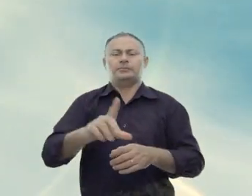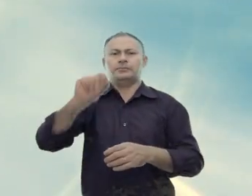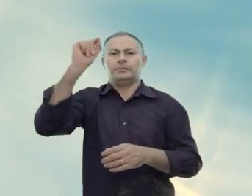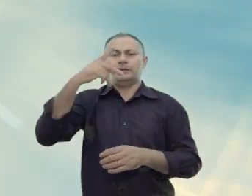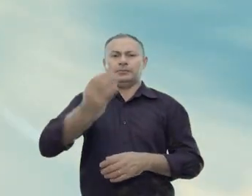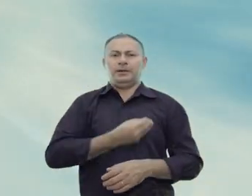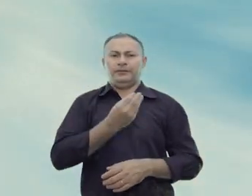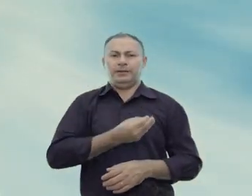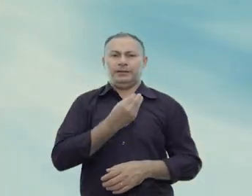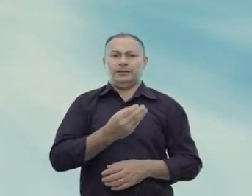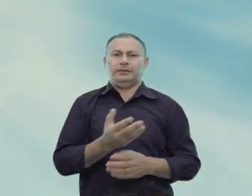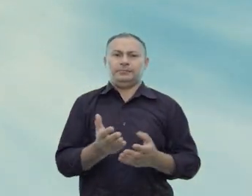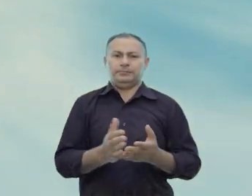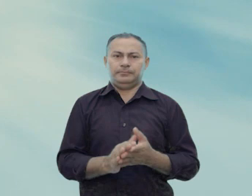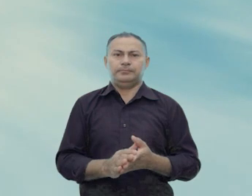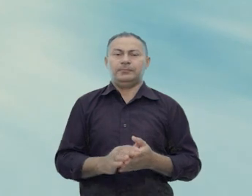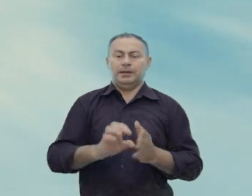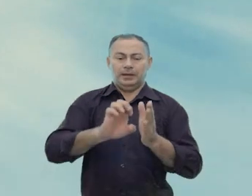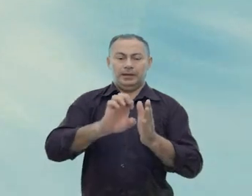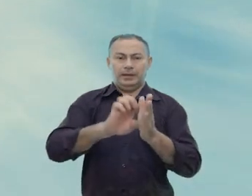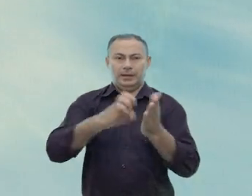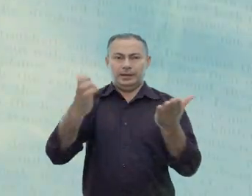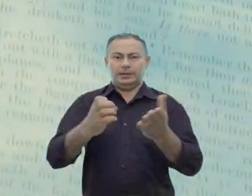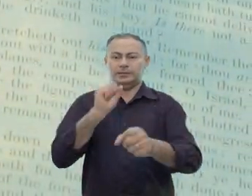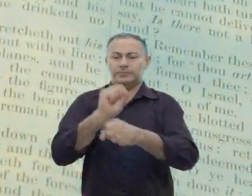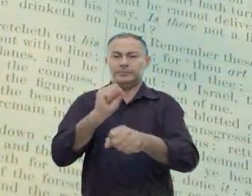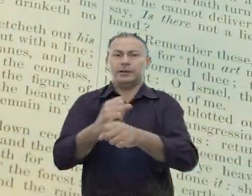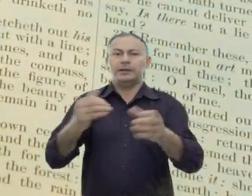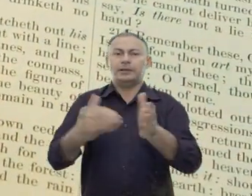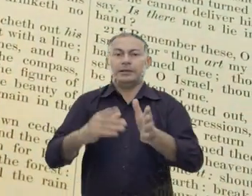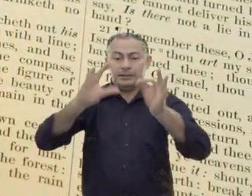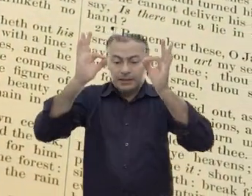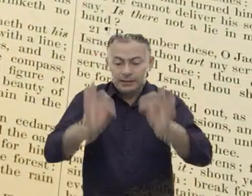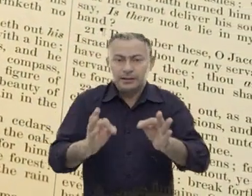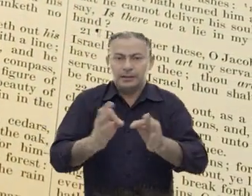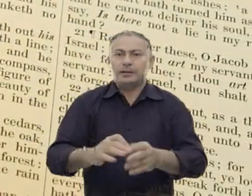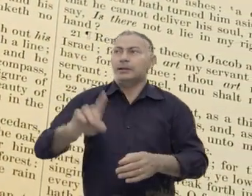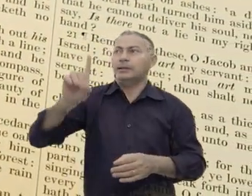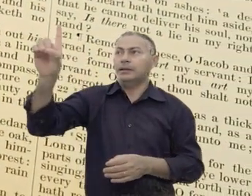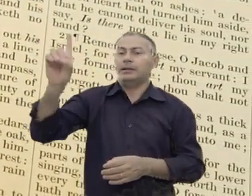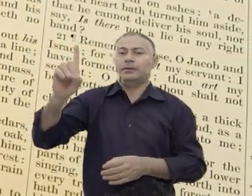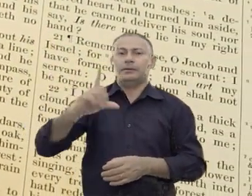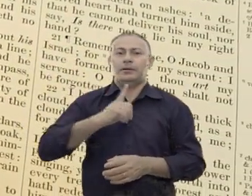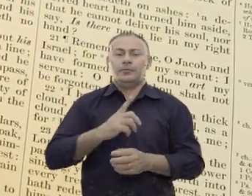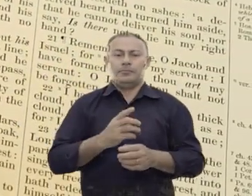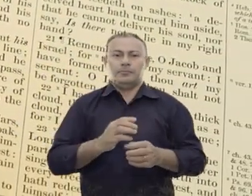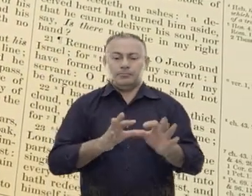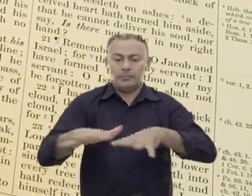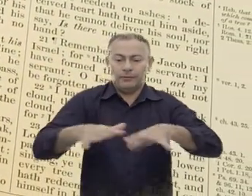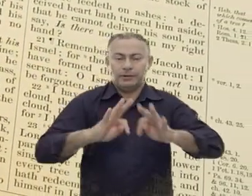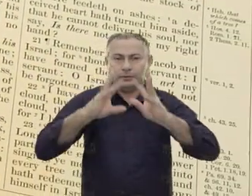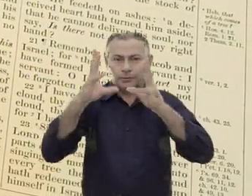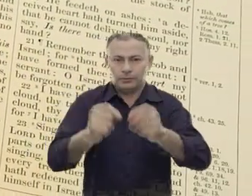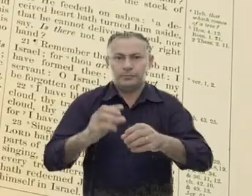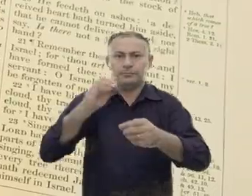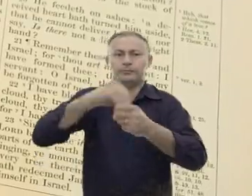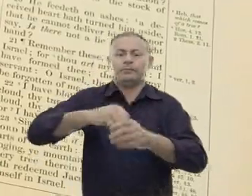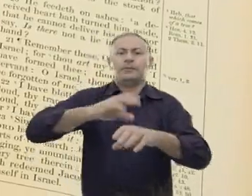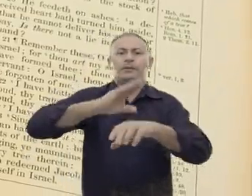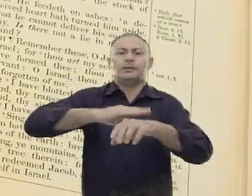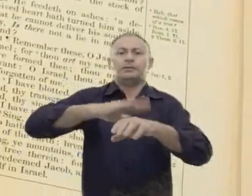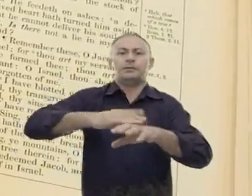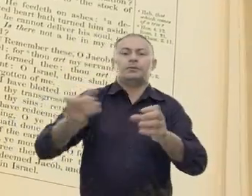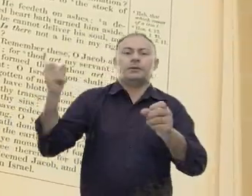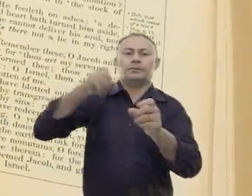assim que Esdras priorizou a sua vida. Esdras esperou até que teve certeza que era Deus quem estava movendo tudo